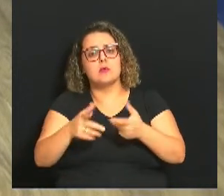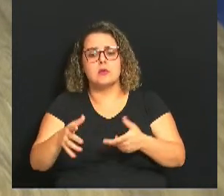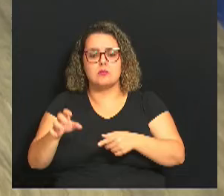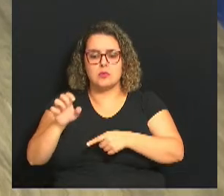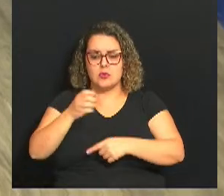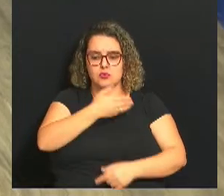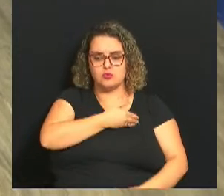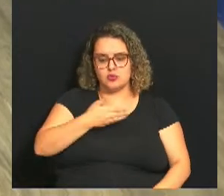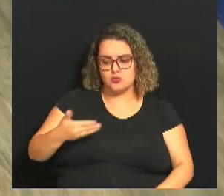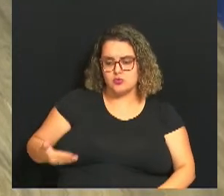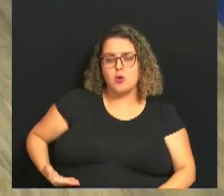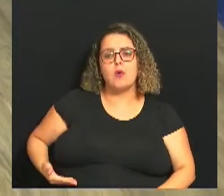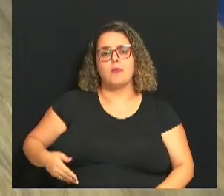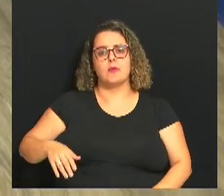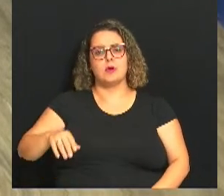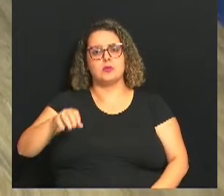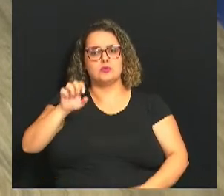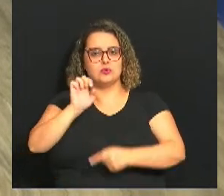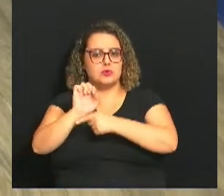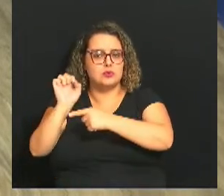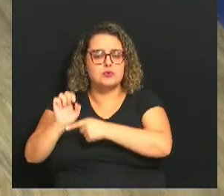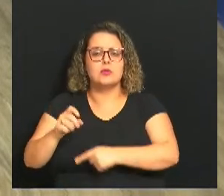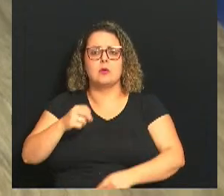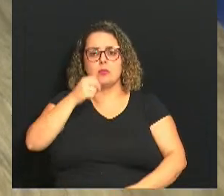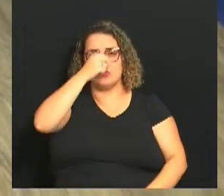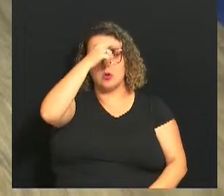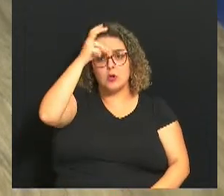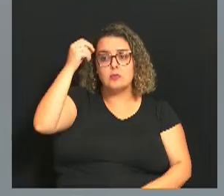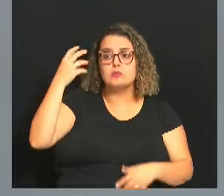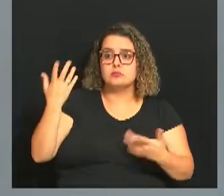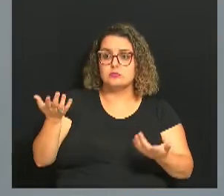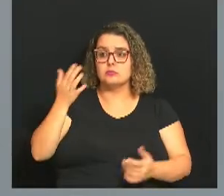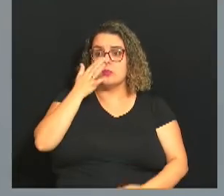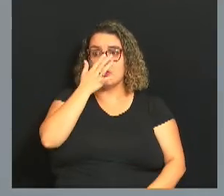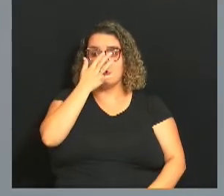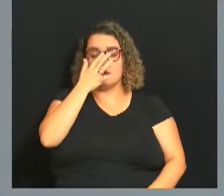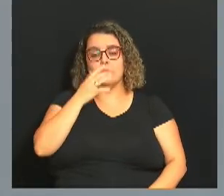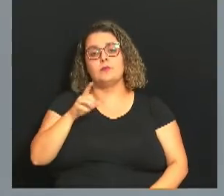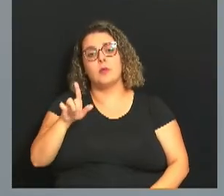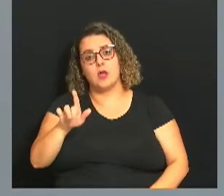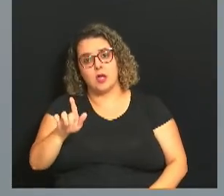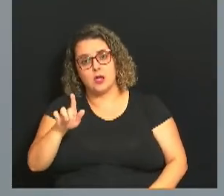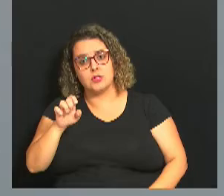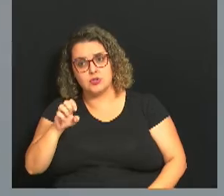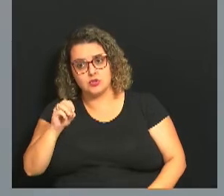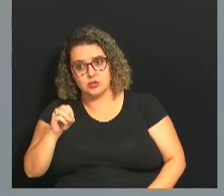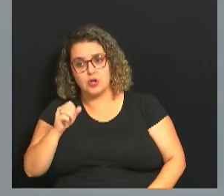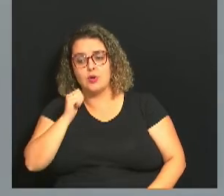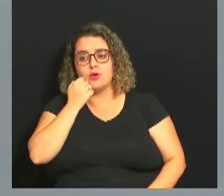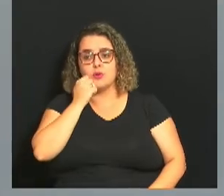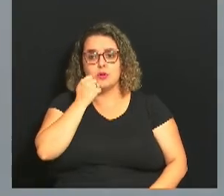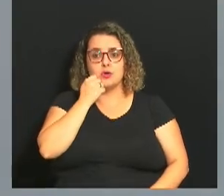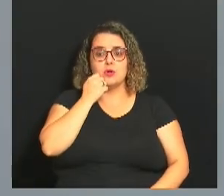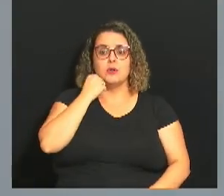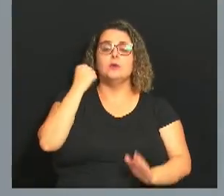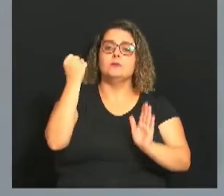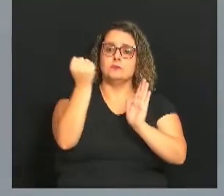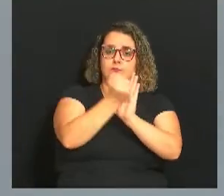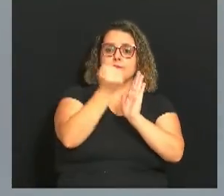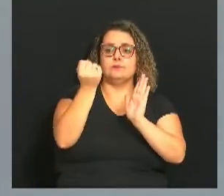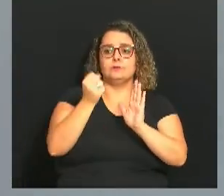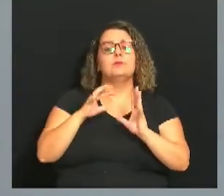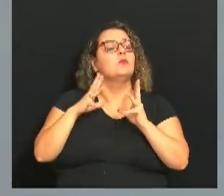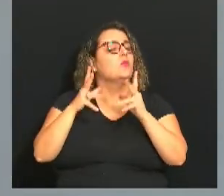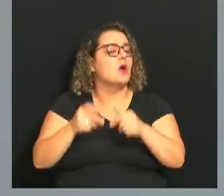pelos prefeitos? Bem, a geociências ela acaba abarcando uma série de conhecimentos,